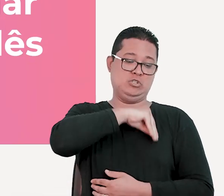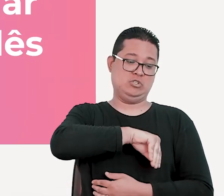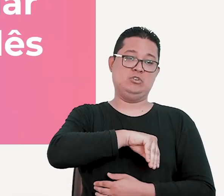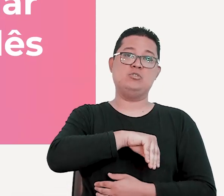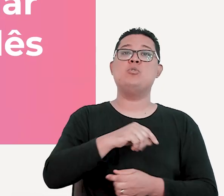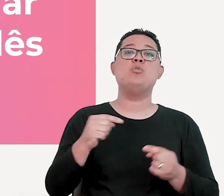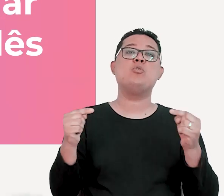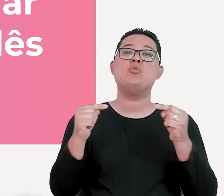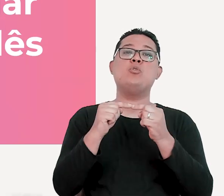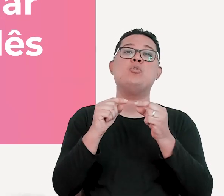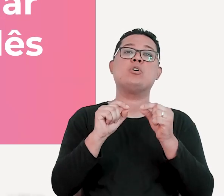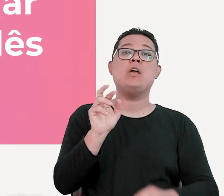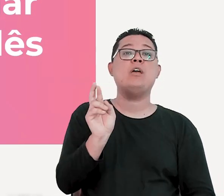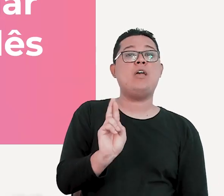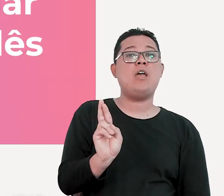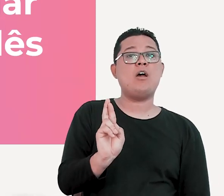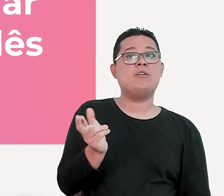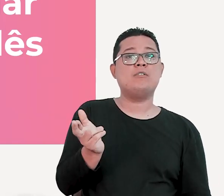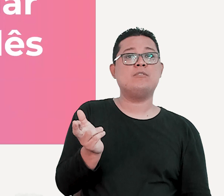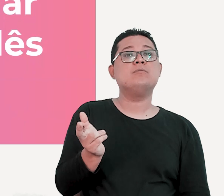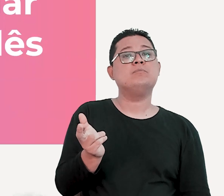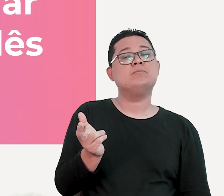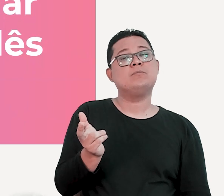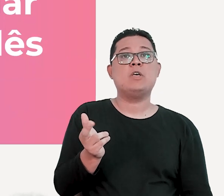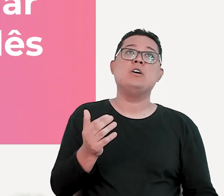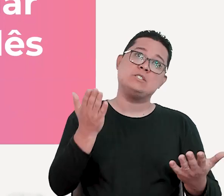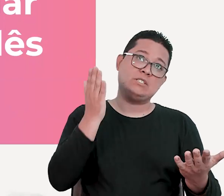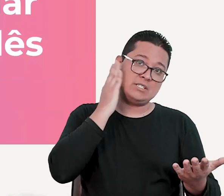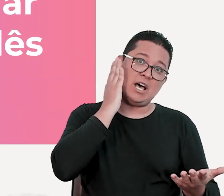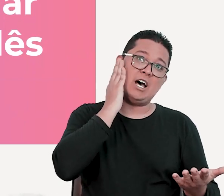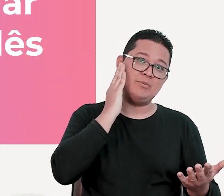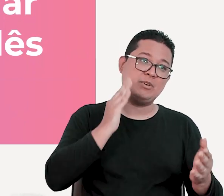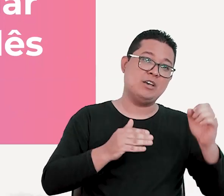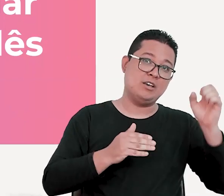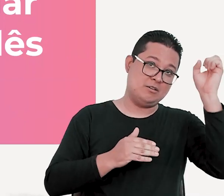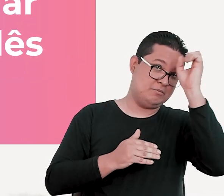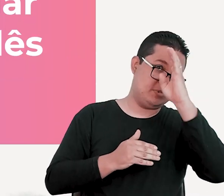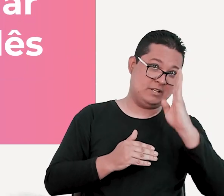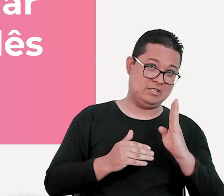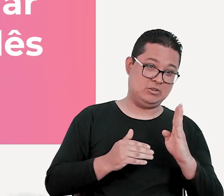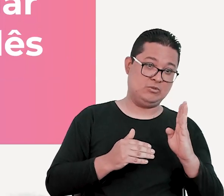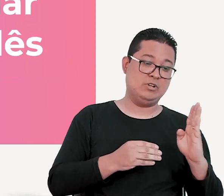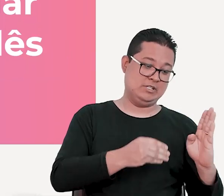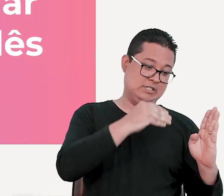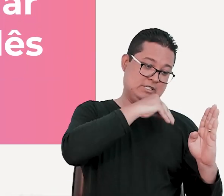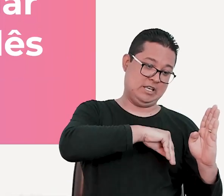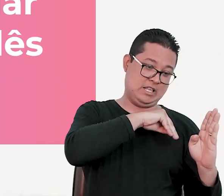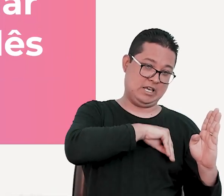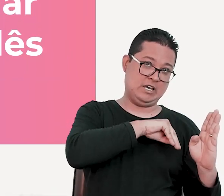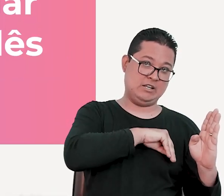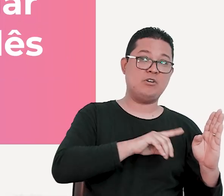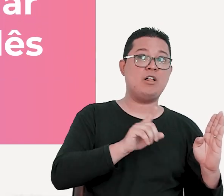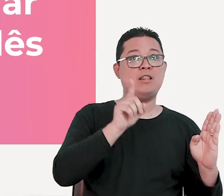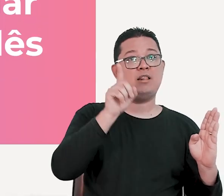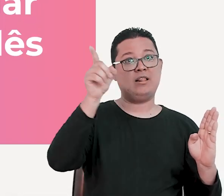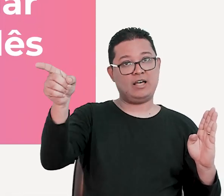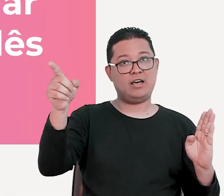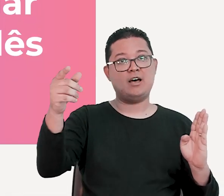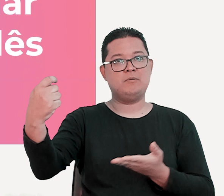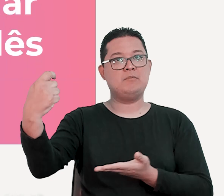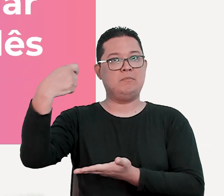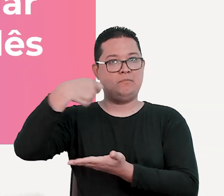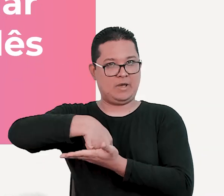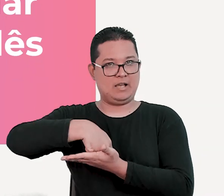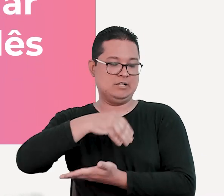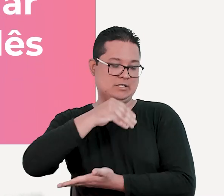meu salário em real. É melhor, sim, do que o daqui do Brasil, é acima da média do que o daqui do Brasil, mas eu não recebo